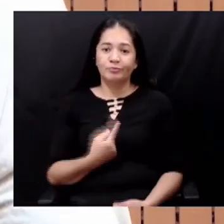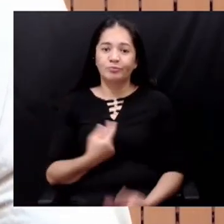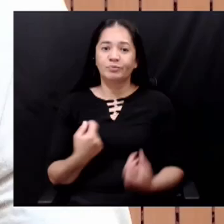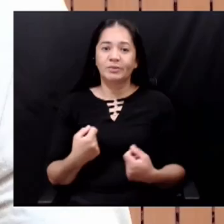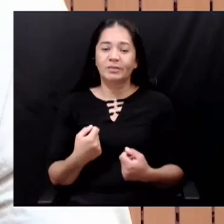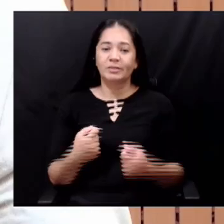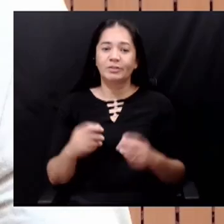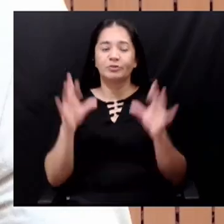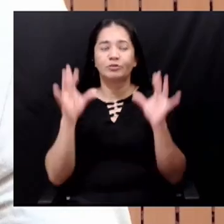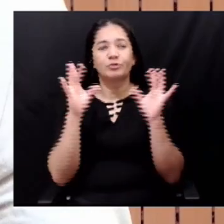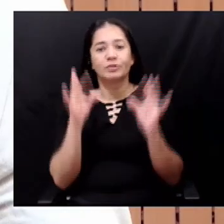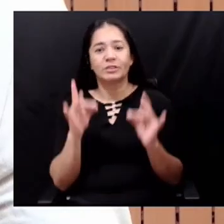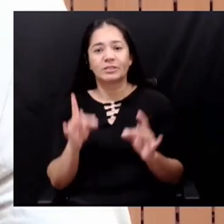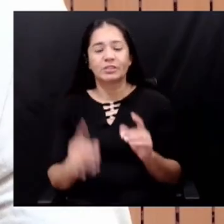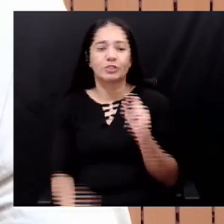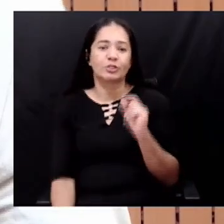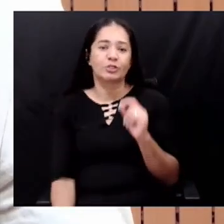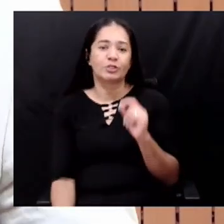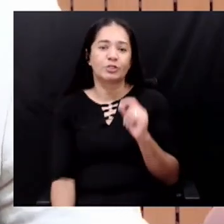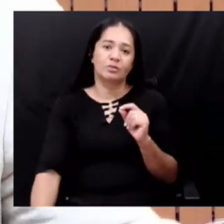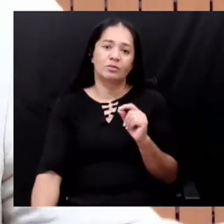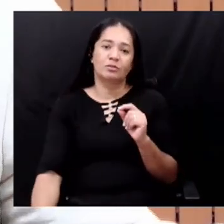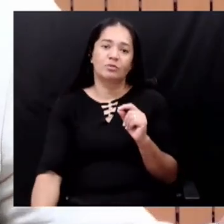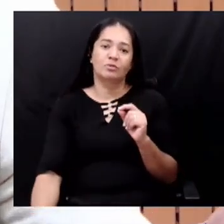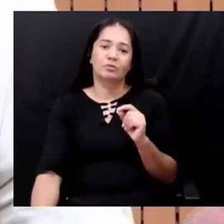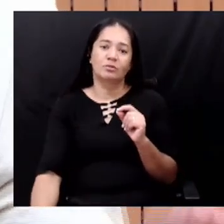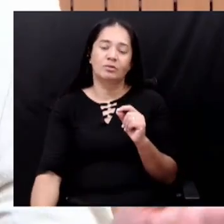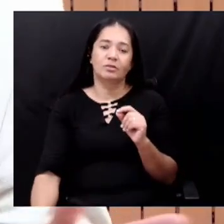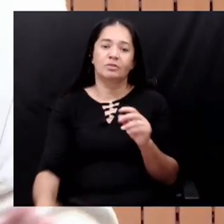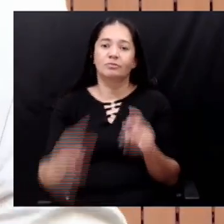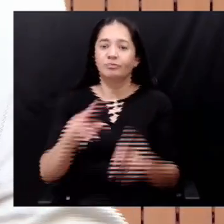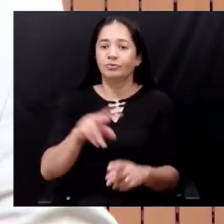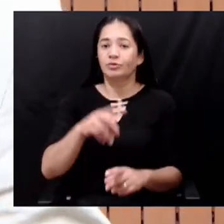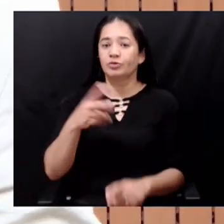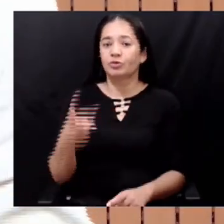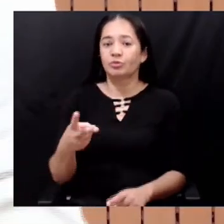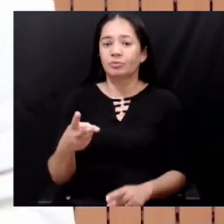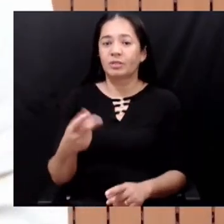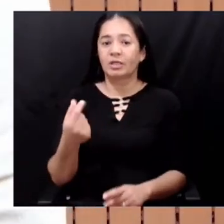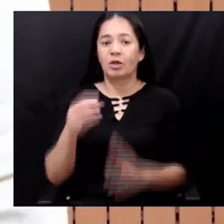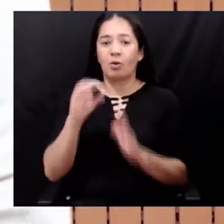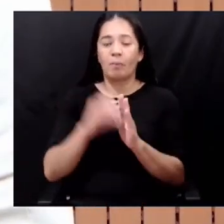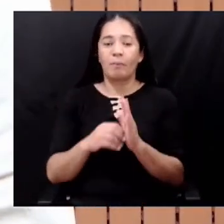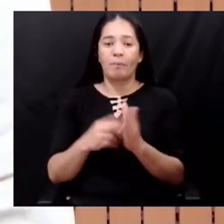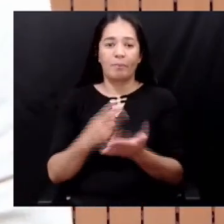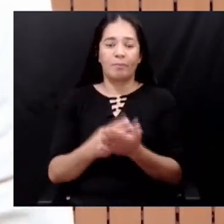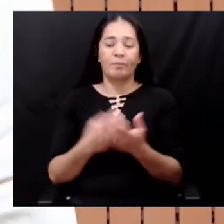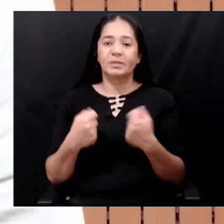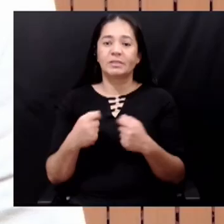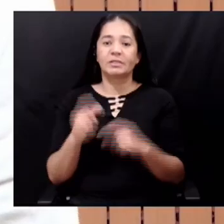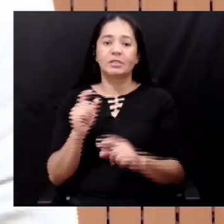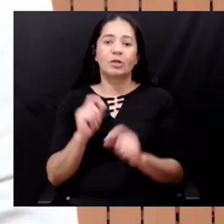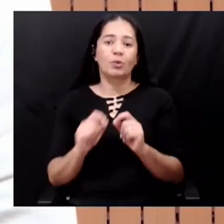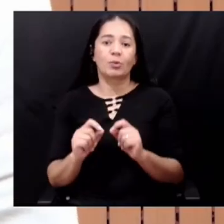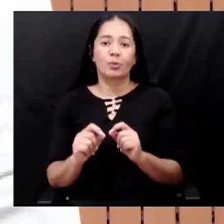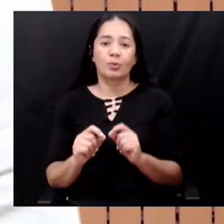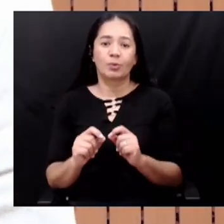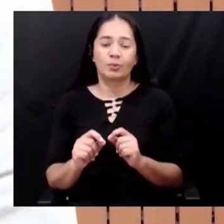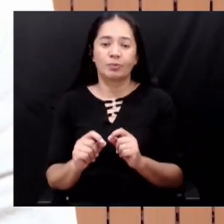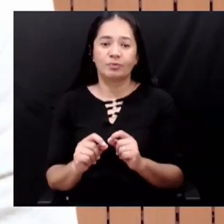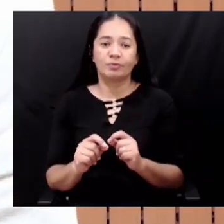de não duplicar recursos para o mesmo fim, né? Nós vamos ter que ter bastante